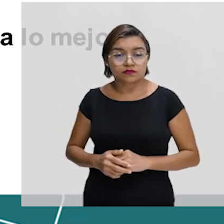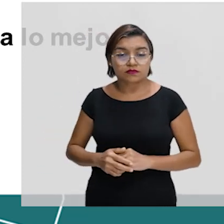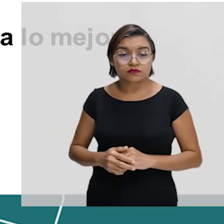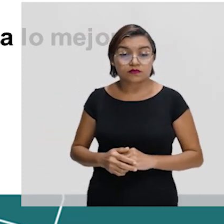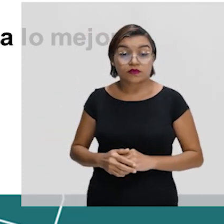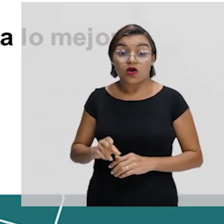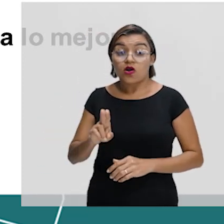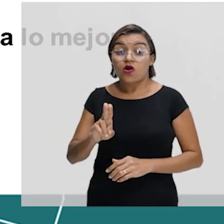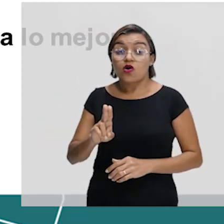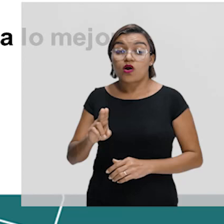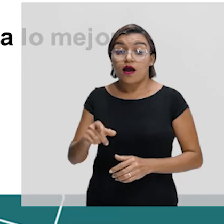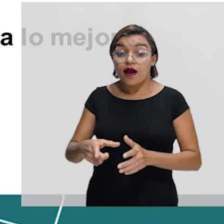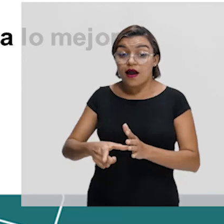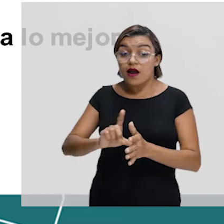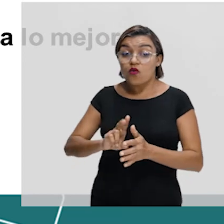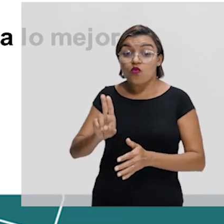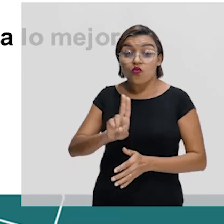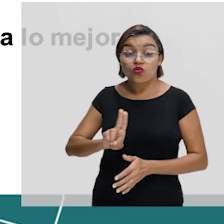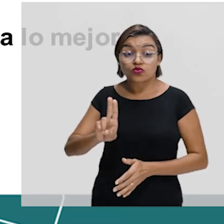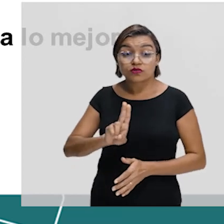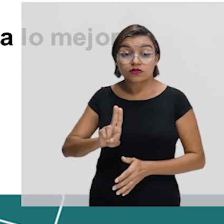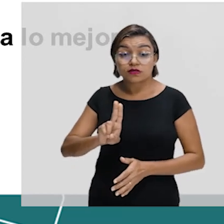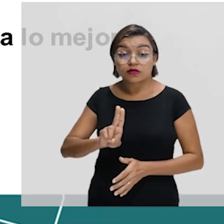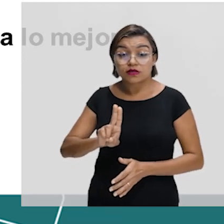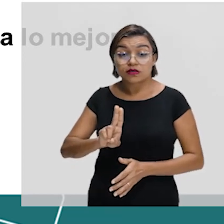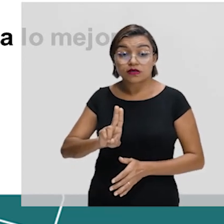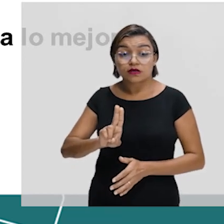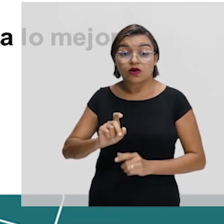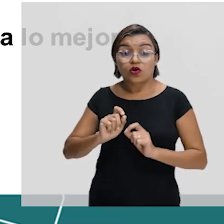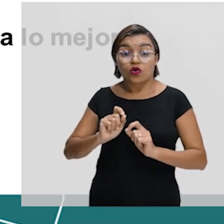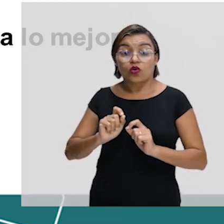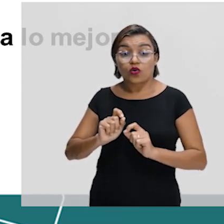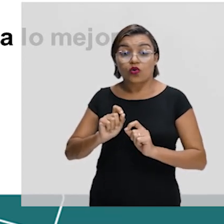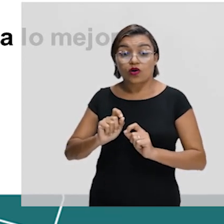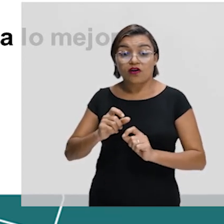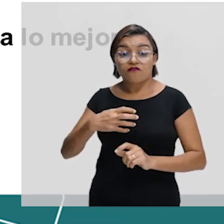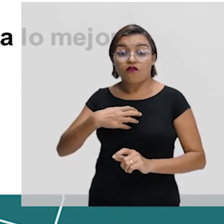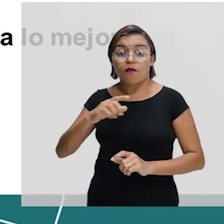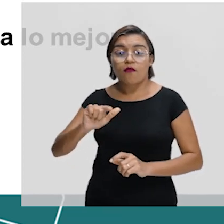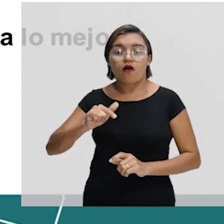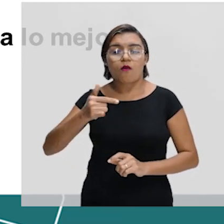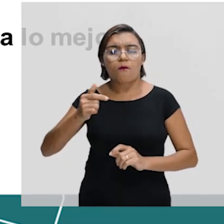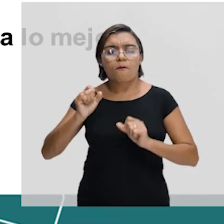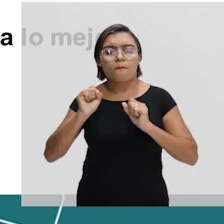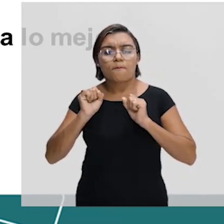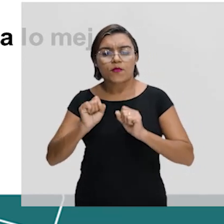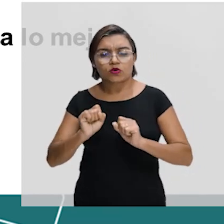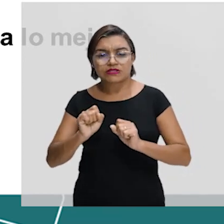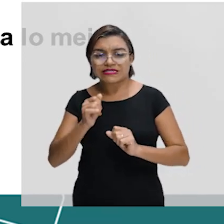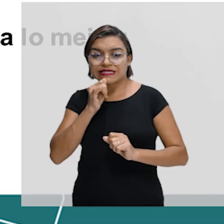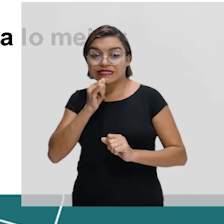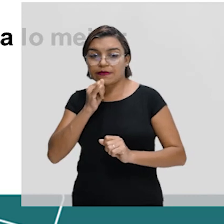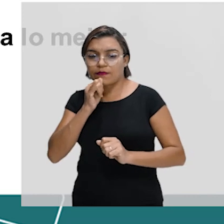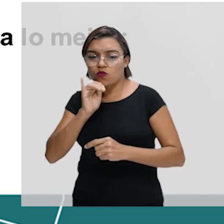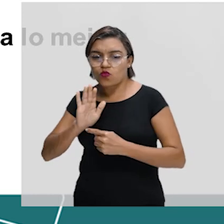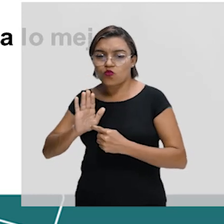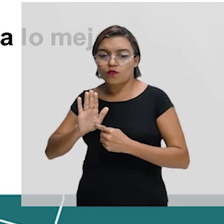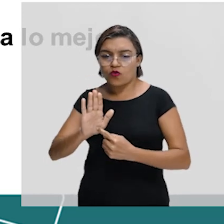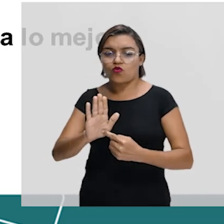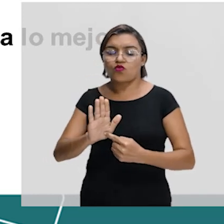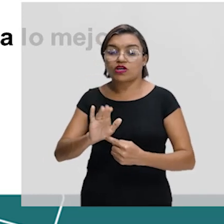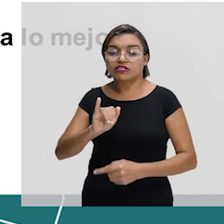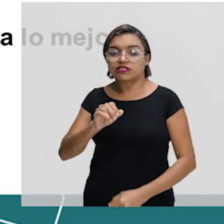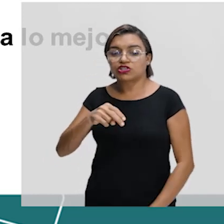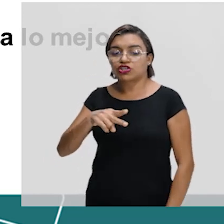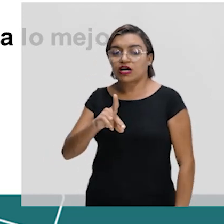eu posso também utilizar de outra forma. O indicativo com a locução verbal. Que locução verbal é essa?